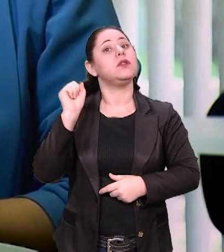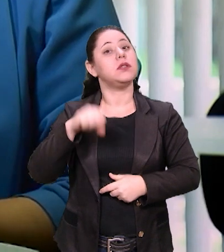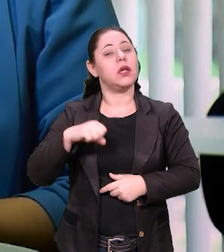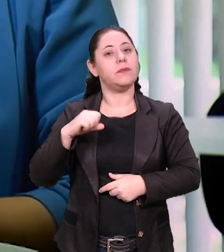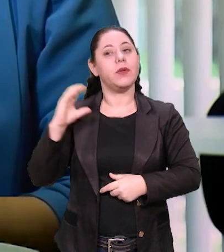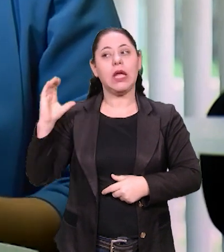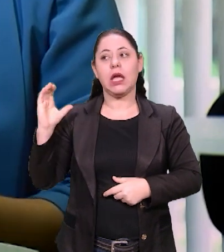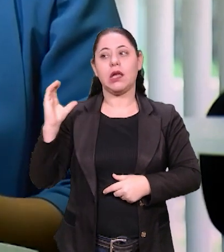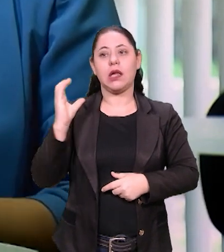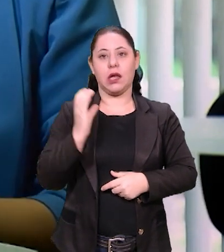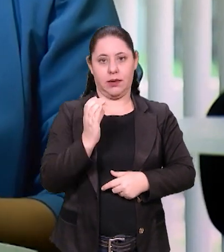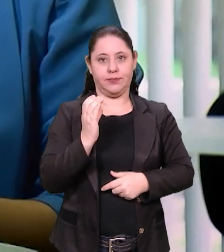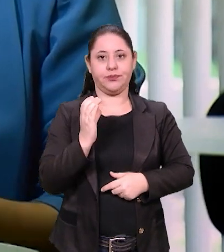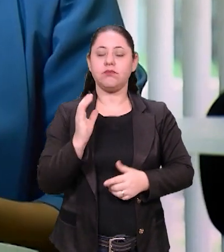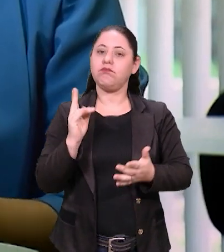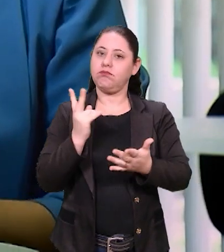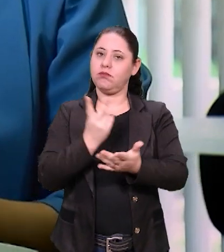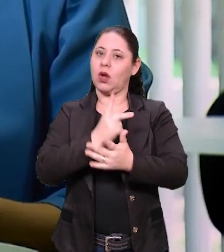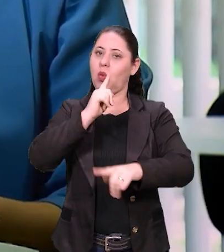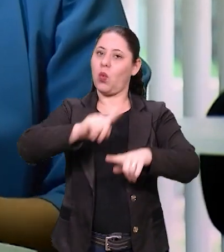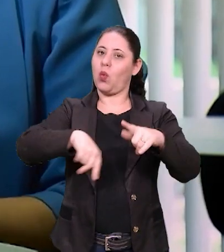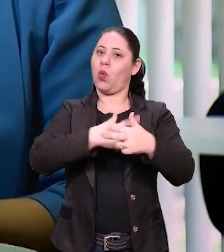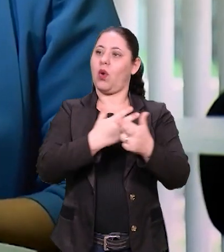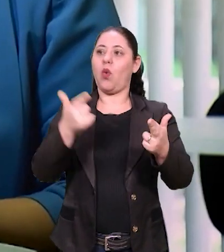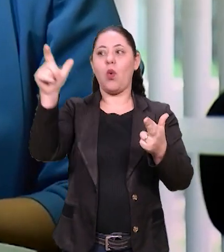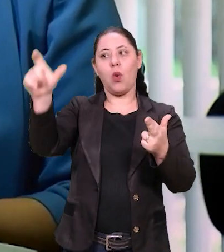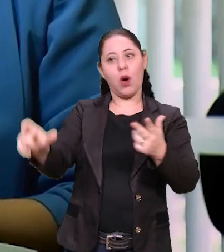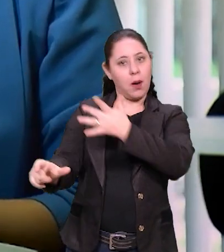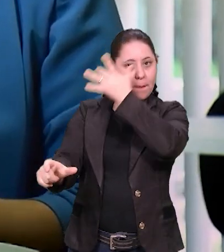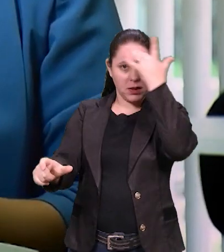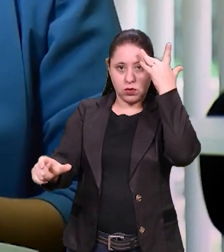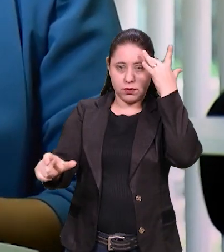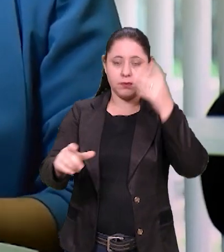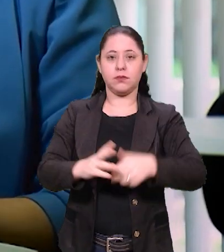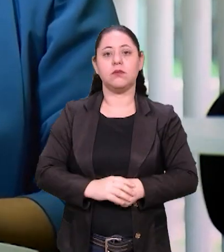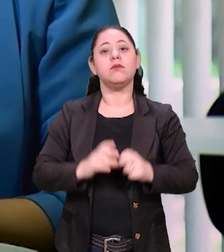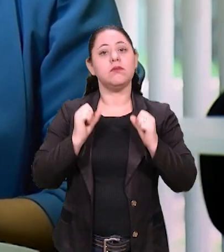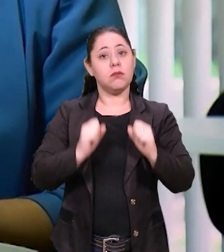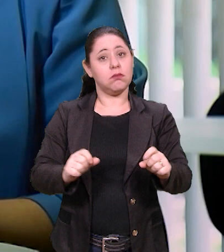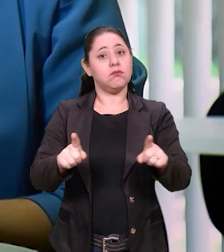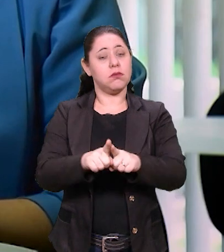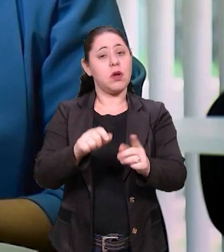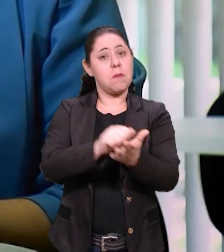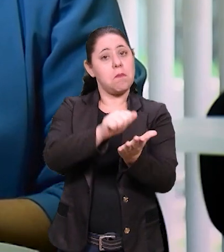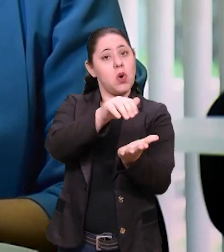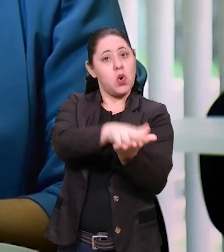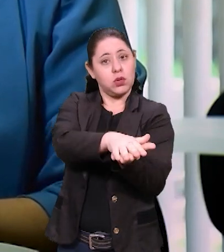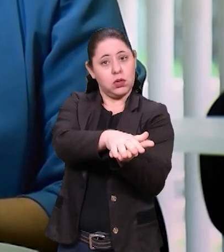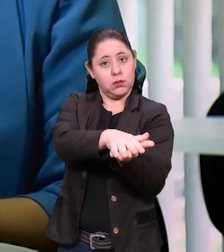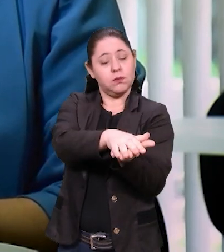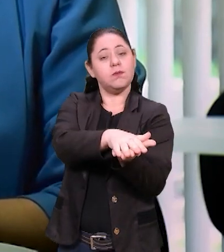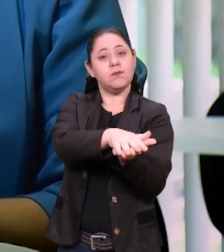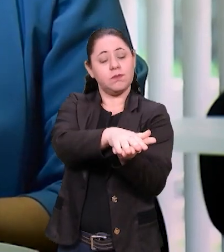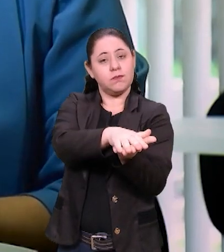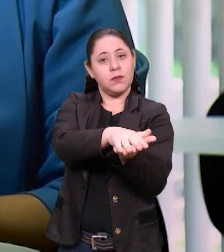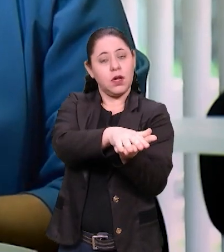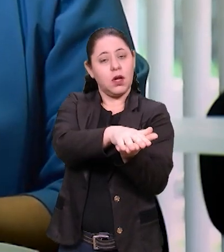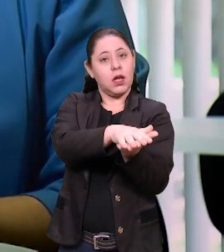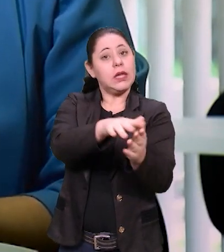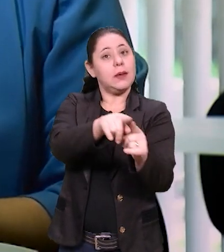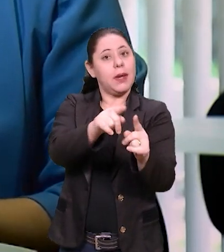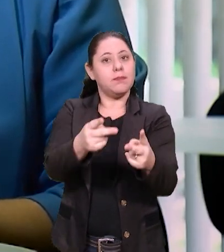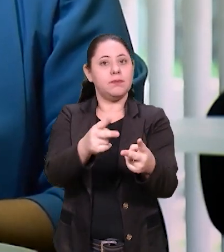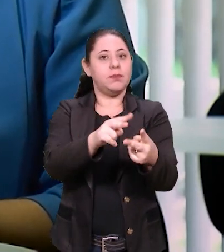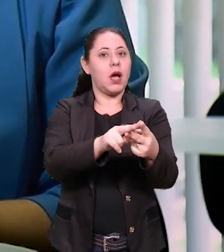sim, crime de apropriação indevida de objeto alheio, que poderá, inclusive, ser aplicado uma multa